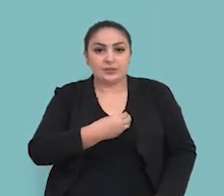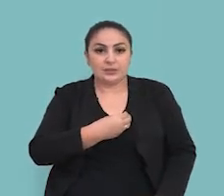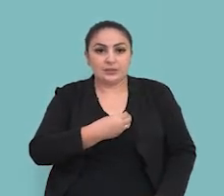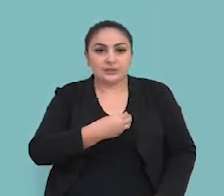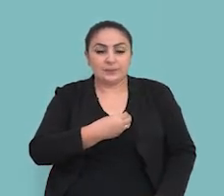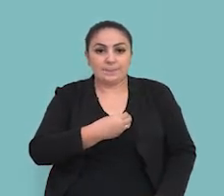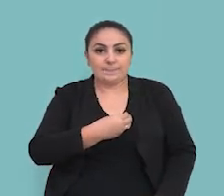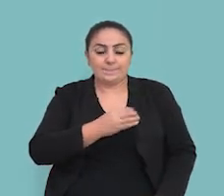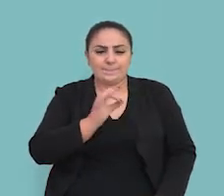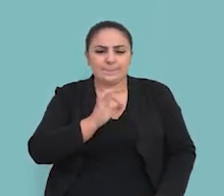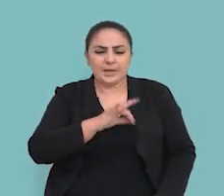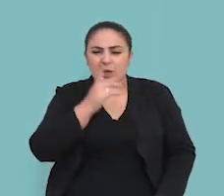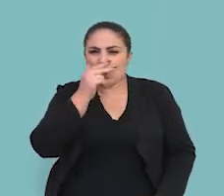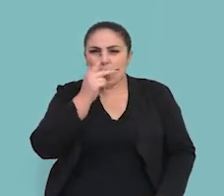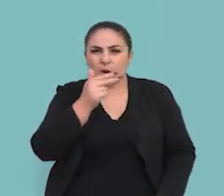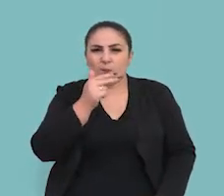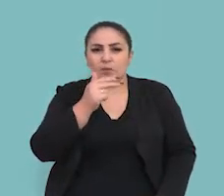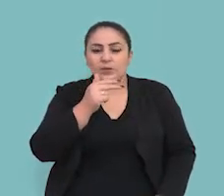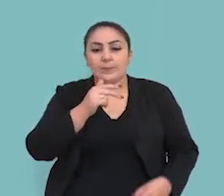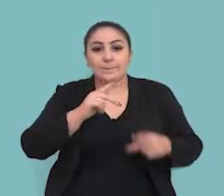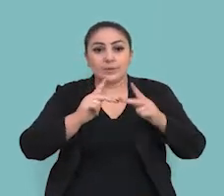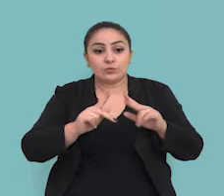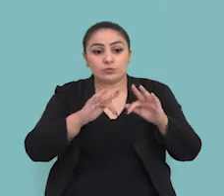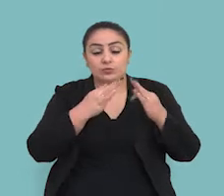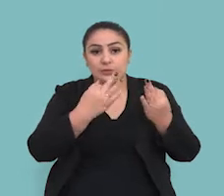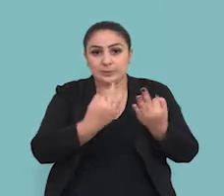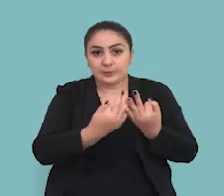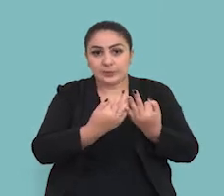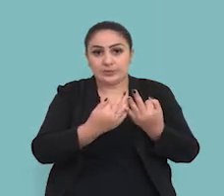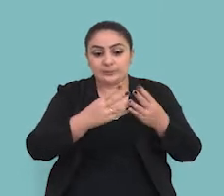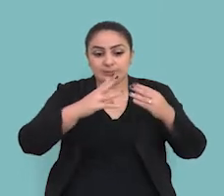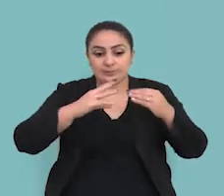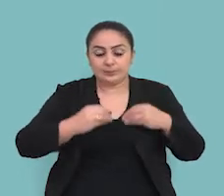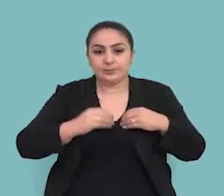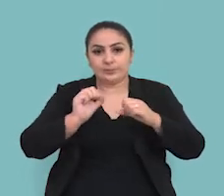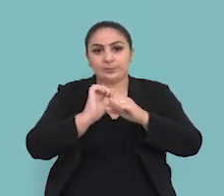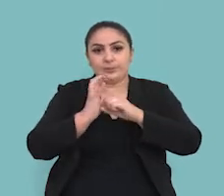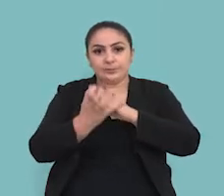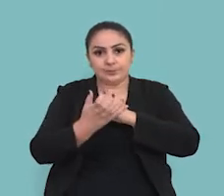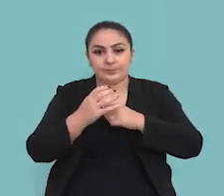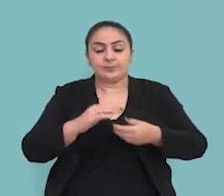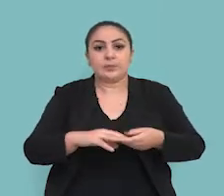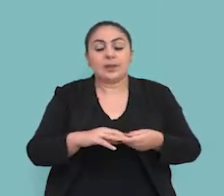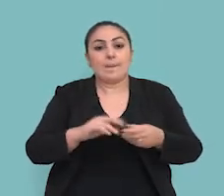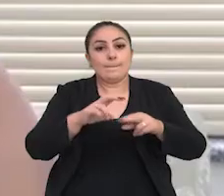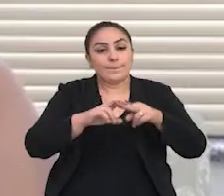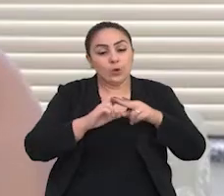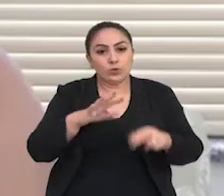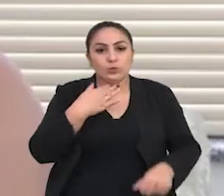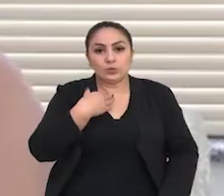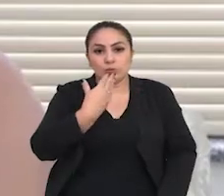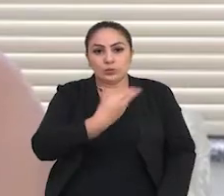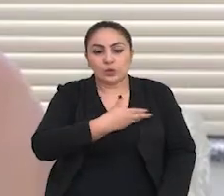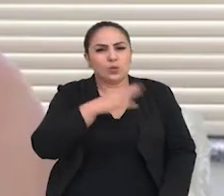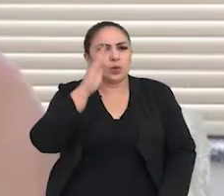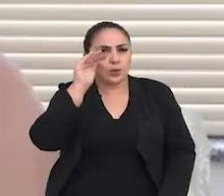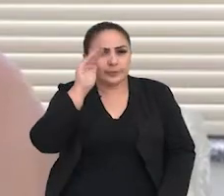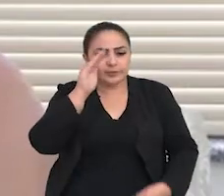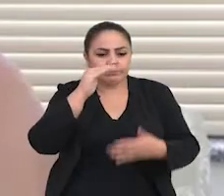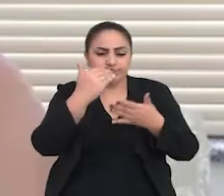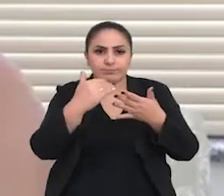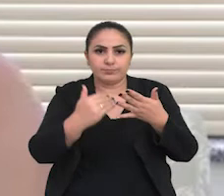estar ou ter vivido o receio de que alguém de sua família contraísse o Covid. Então a